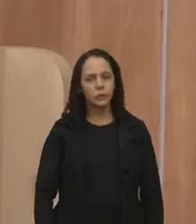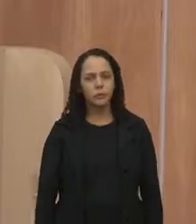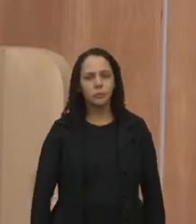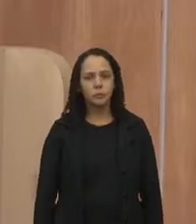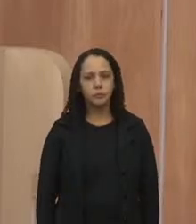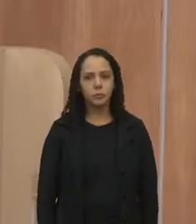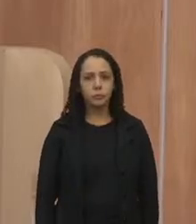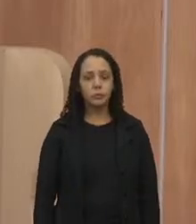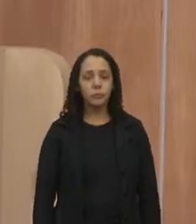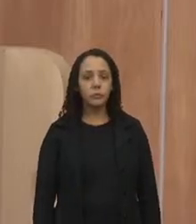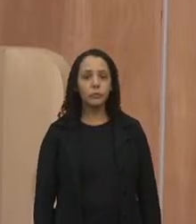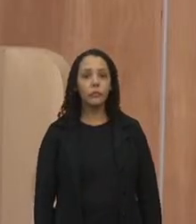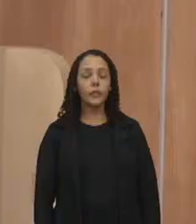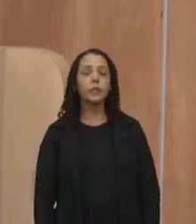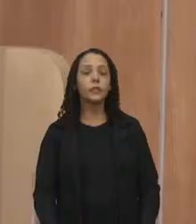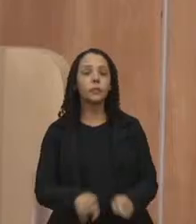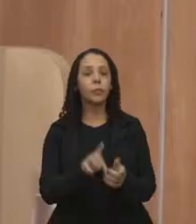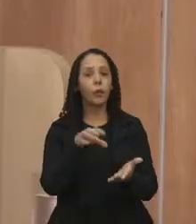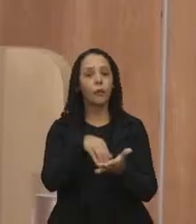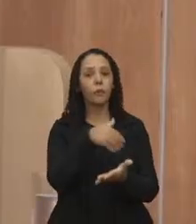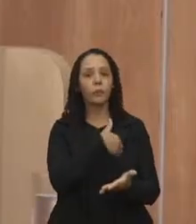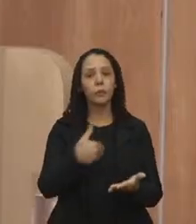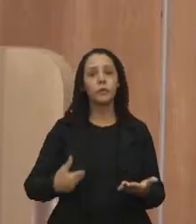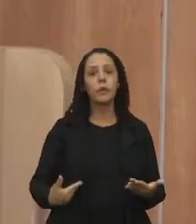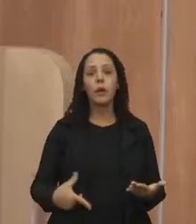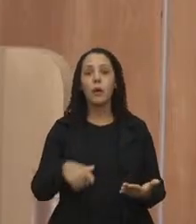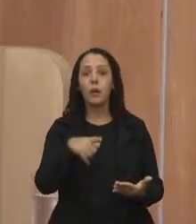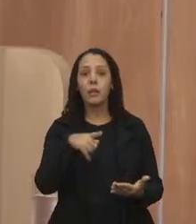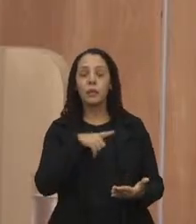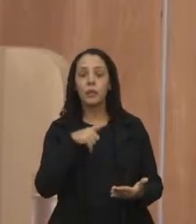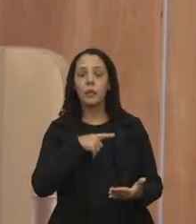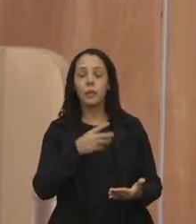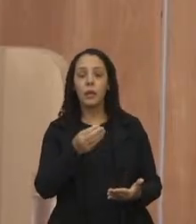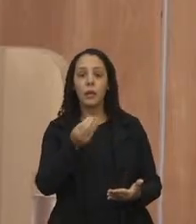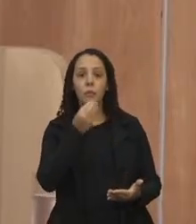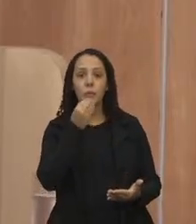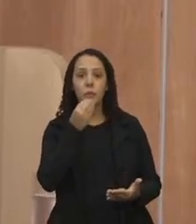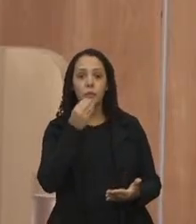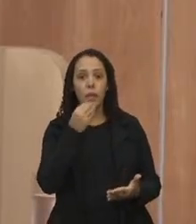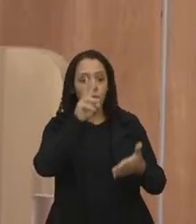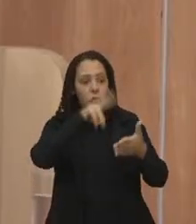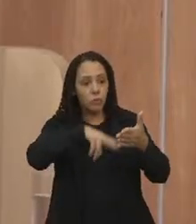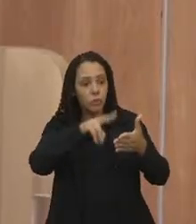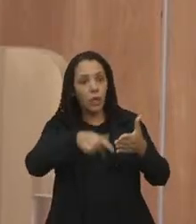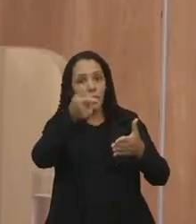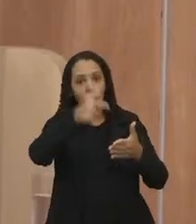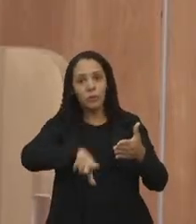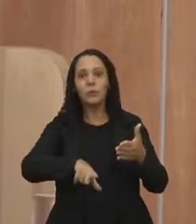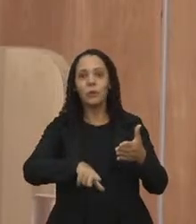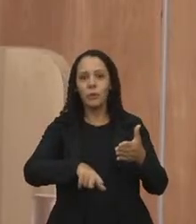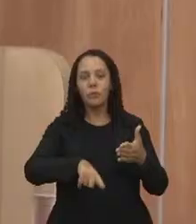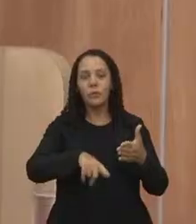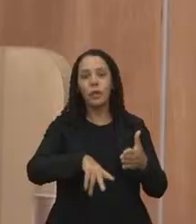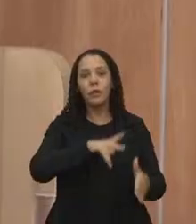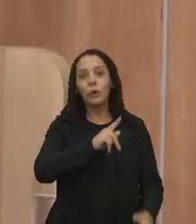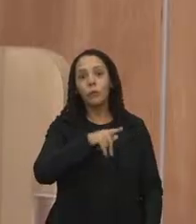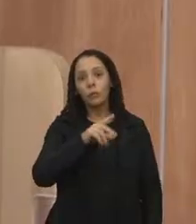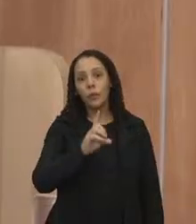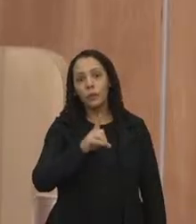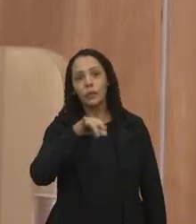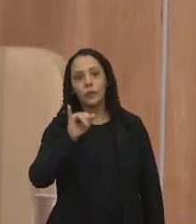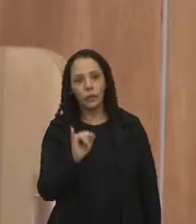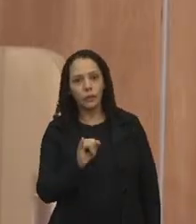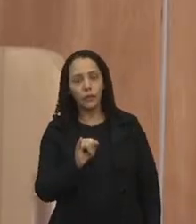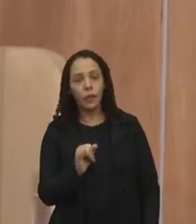E por ser um órgão público, né, ter a oportunidade agora de revisar pela primeira vez o plano de desenvolvimento institucional, criando outras oportunidades. A gente sabe que